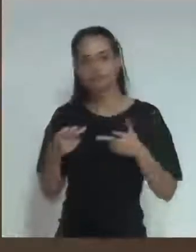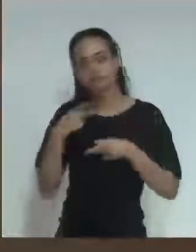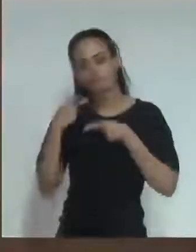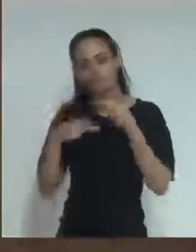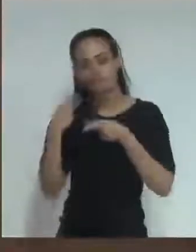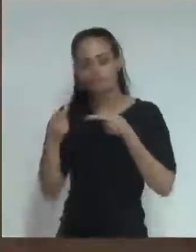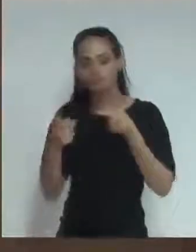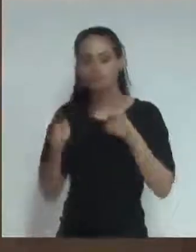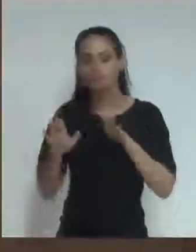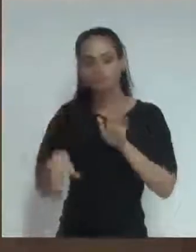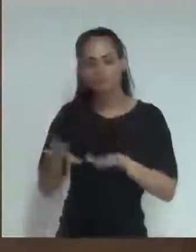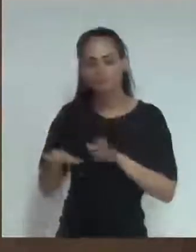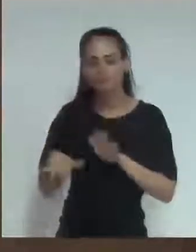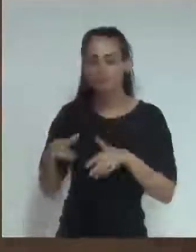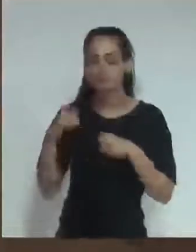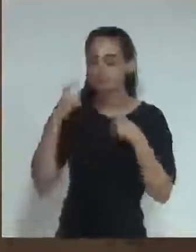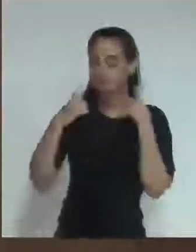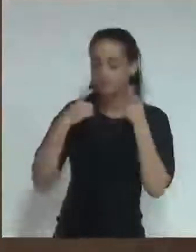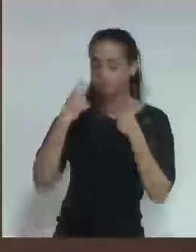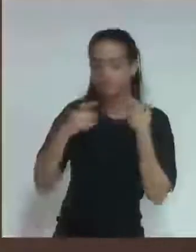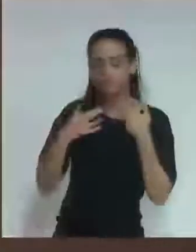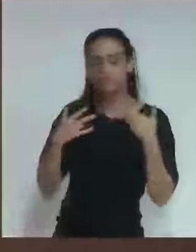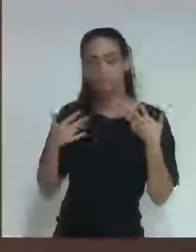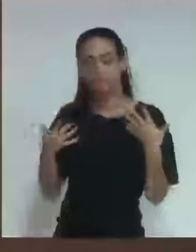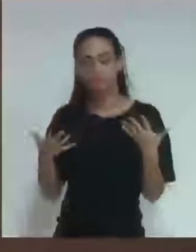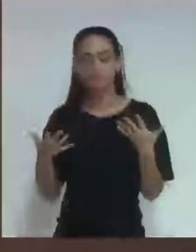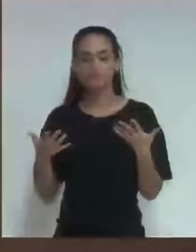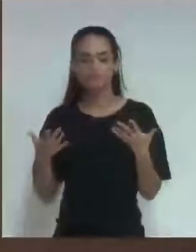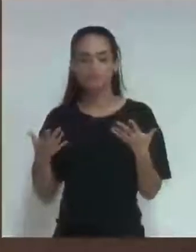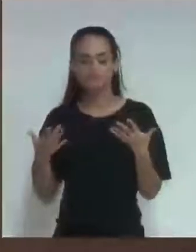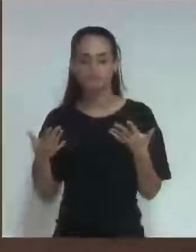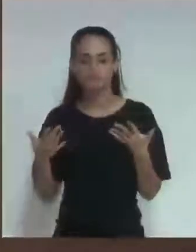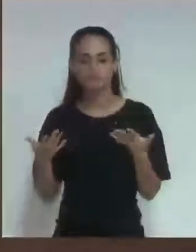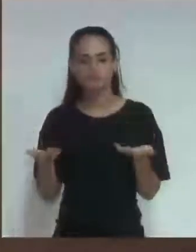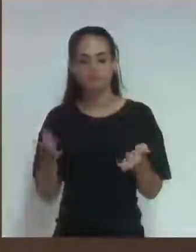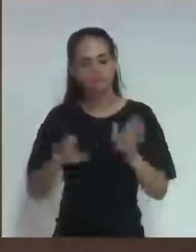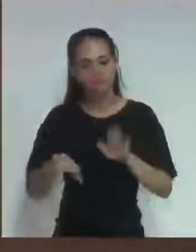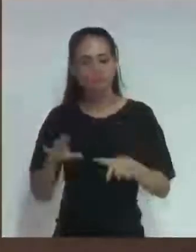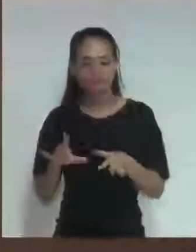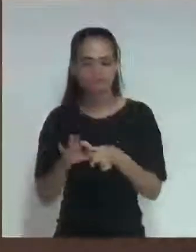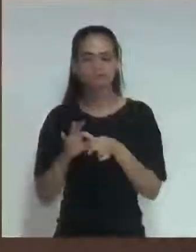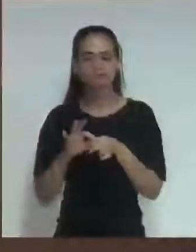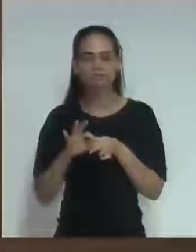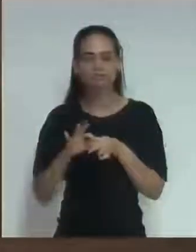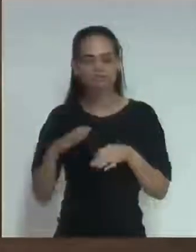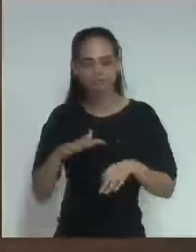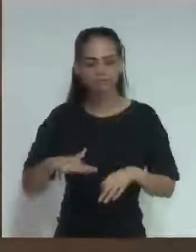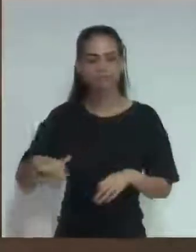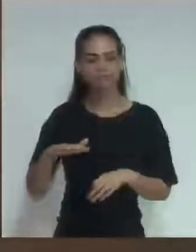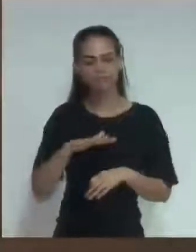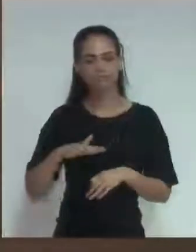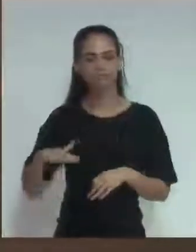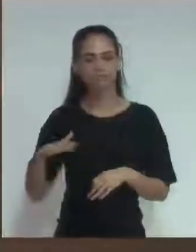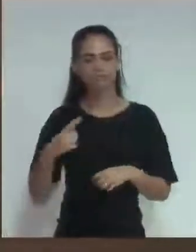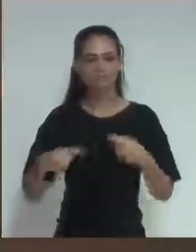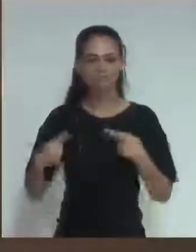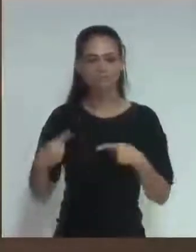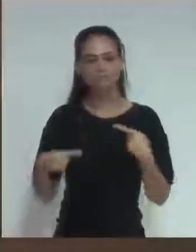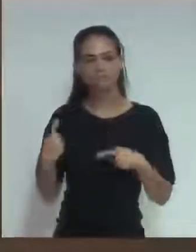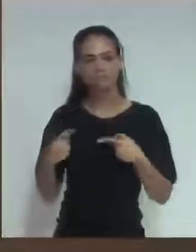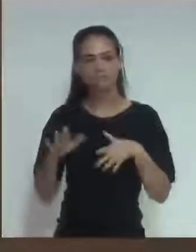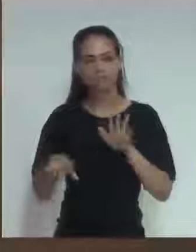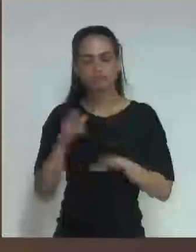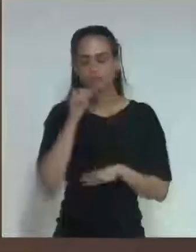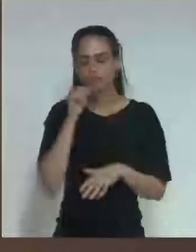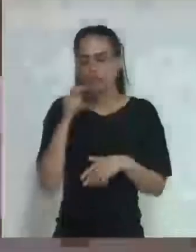de tensão, faz parte do processo. E às vezes até no calor da discussão, da argumentação, a gente acaba elevando